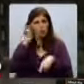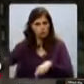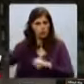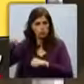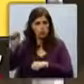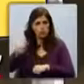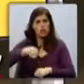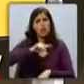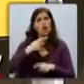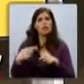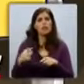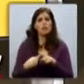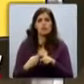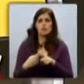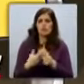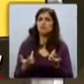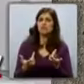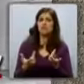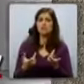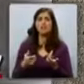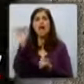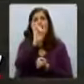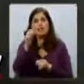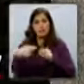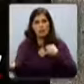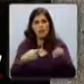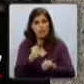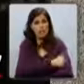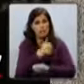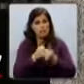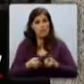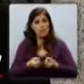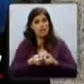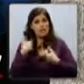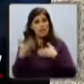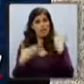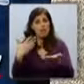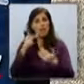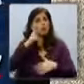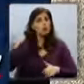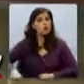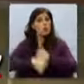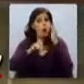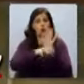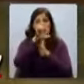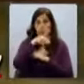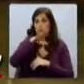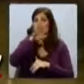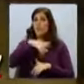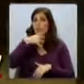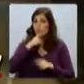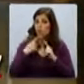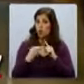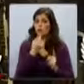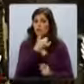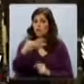uma procura interessante no mercado asiático. Se nos últimos anos a cidade tem melhorado o potencial turístico, diz quem sabe que 2015 vai ser ainda